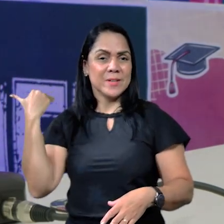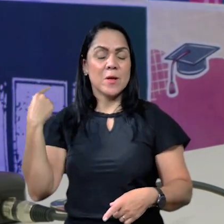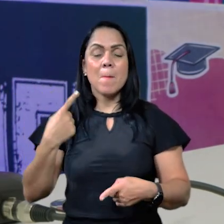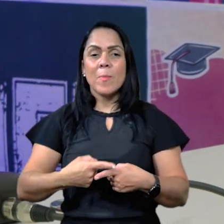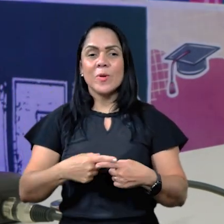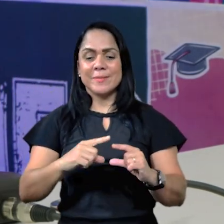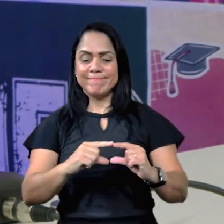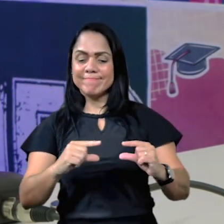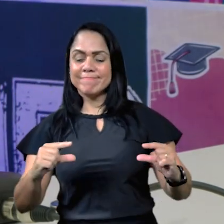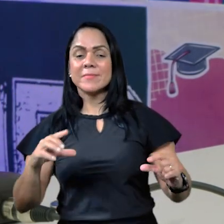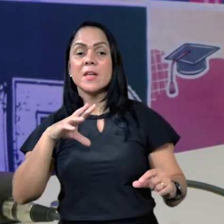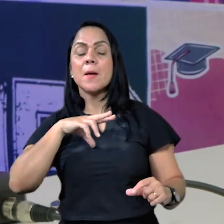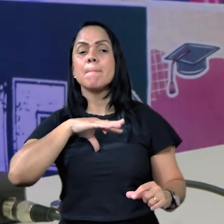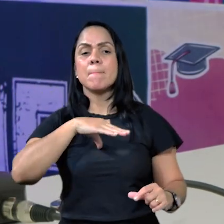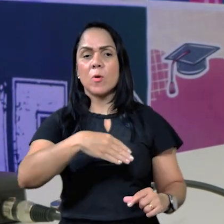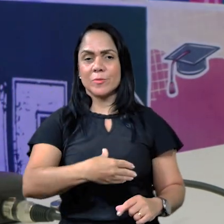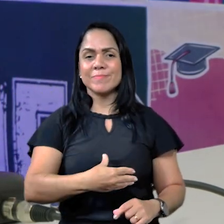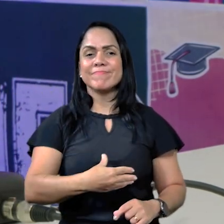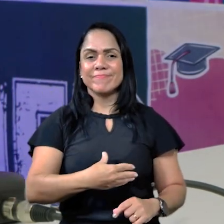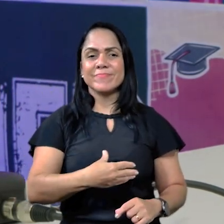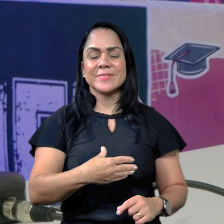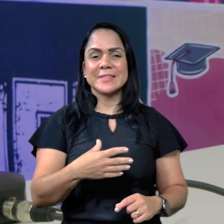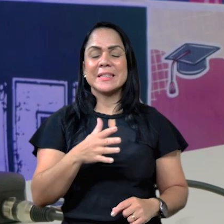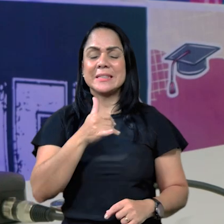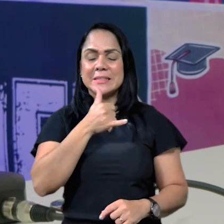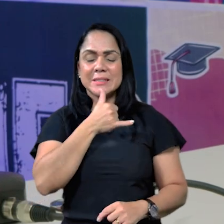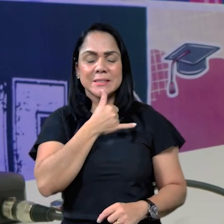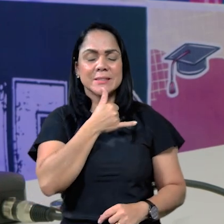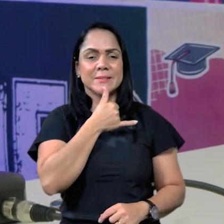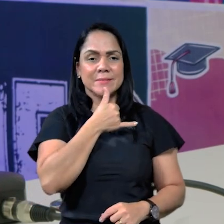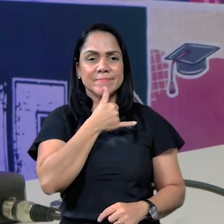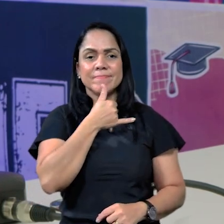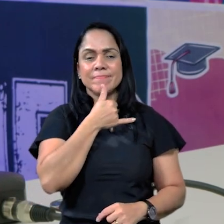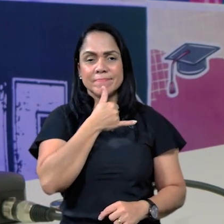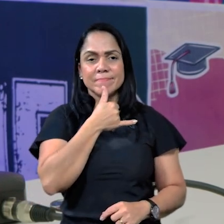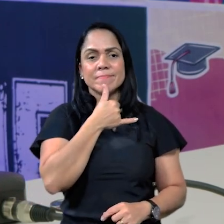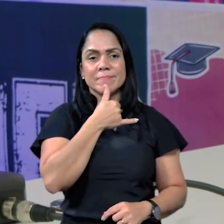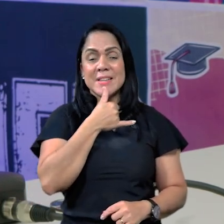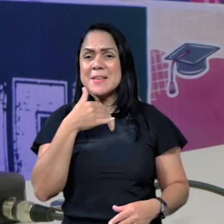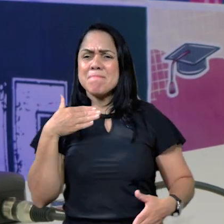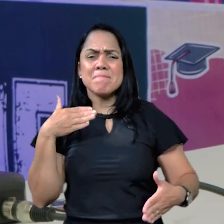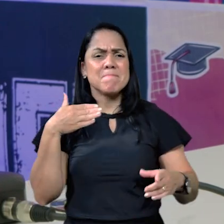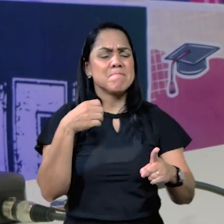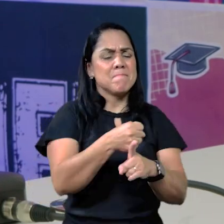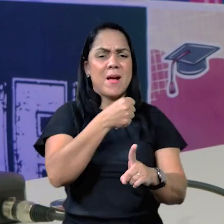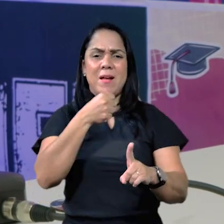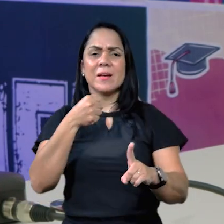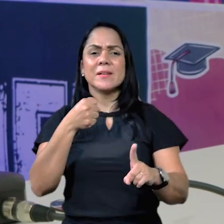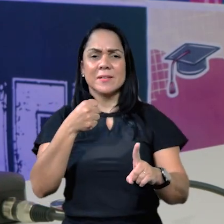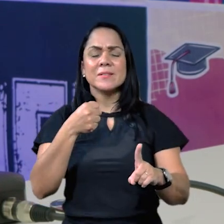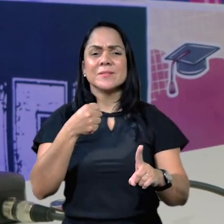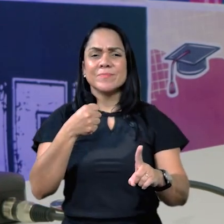português. Exatamente. É muito triste. É uma realidade que impacta. Eu sinto, assim,